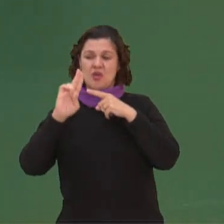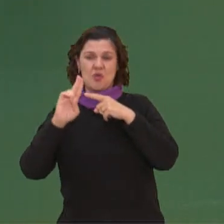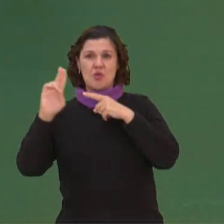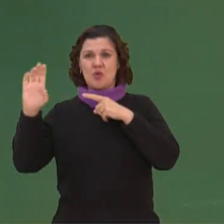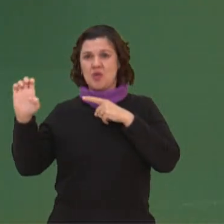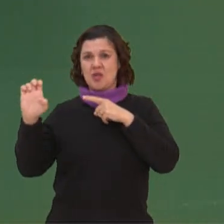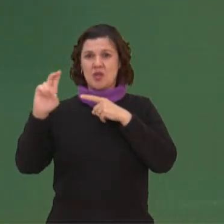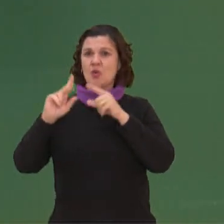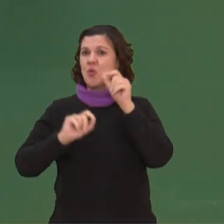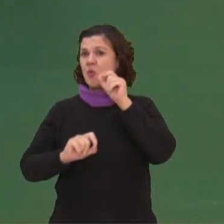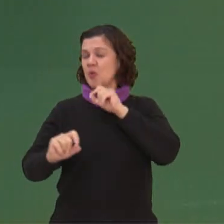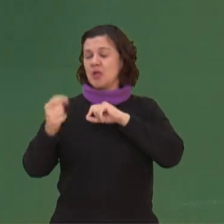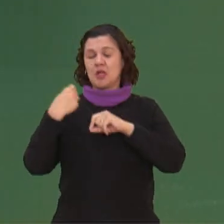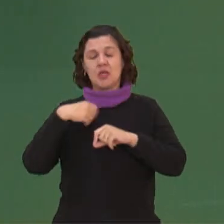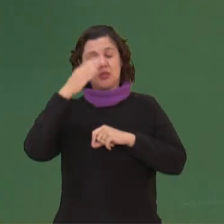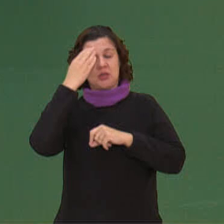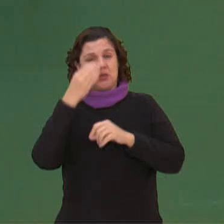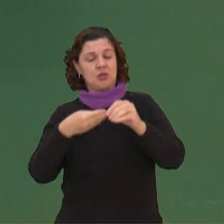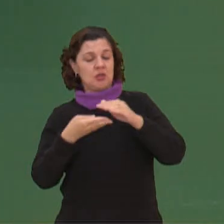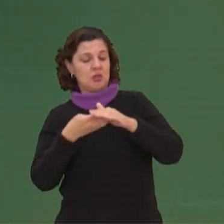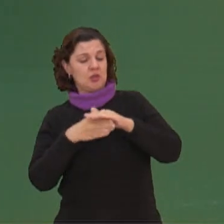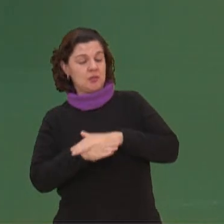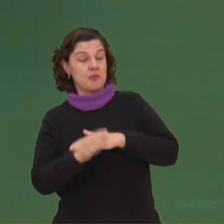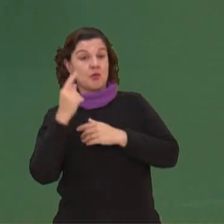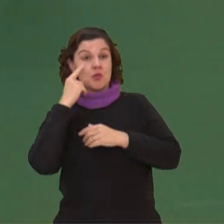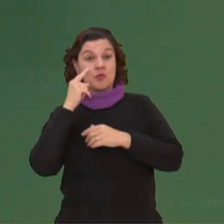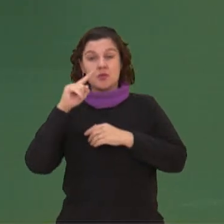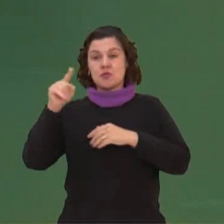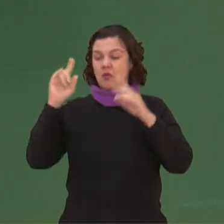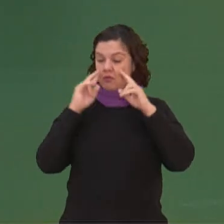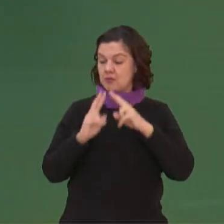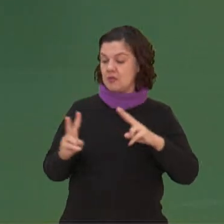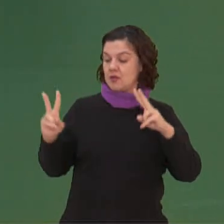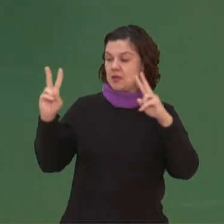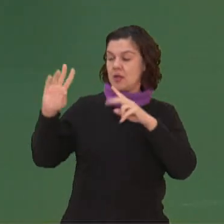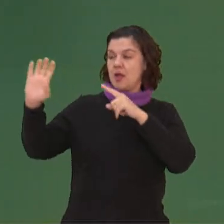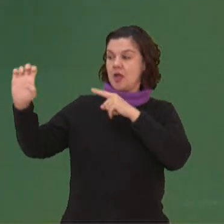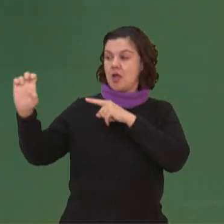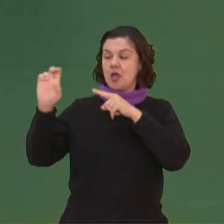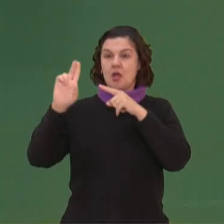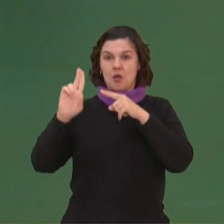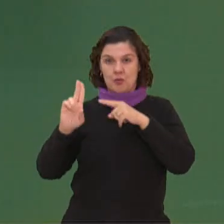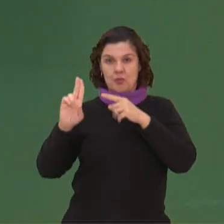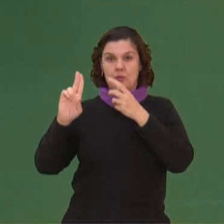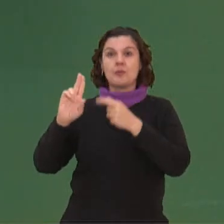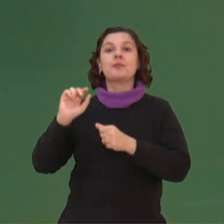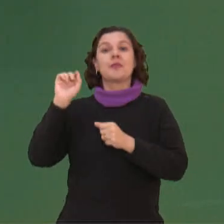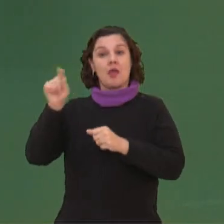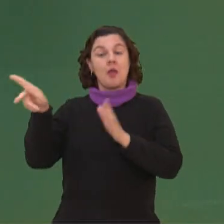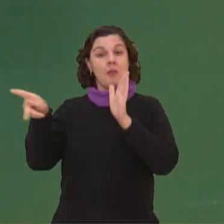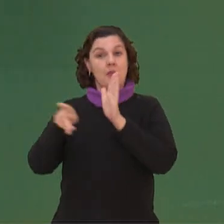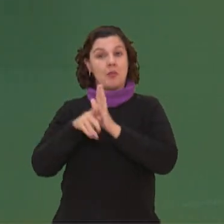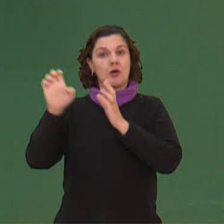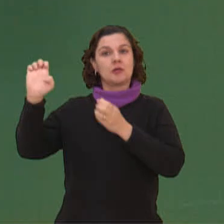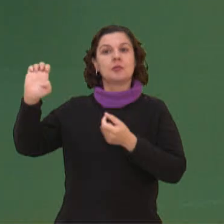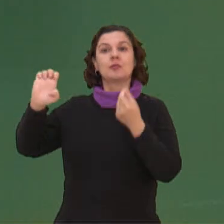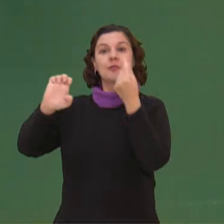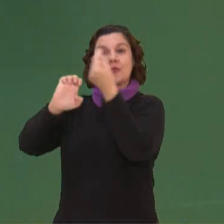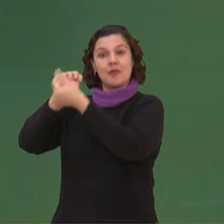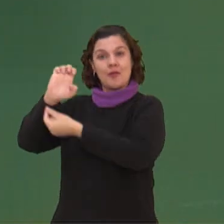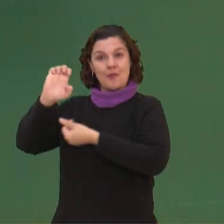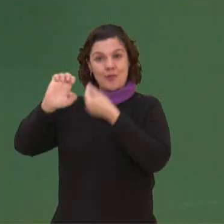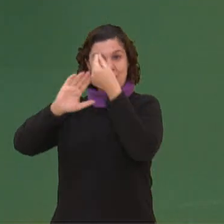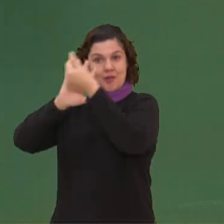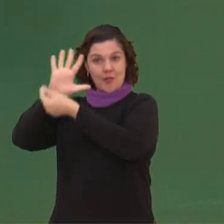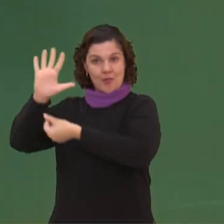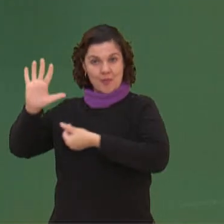se acostume a pensar quando olhar dentro desse assunto em União Europeia. É claro que na física o termo vai ser